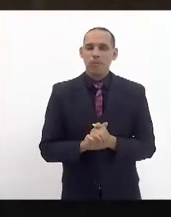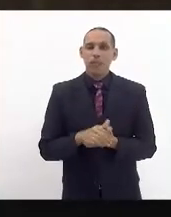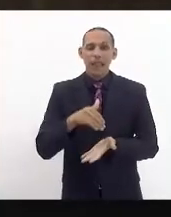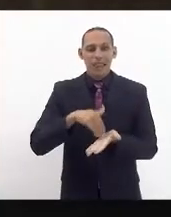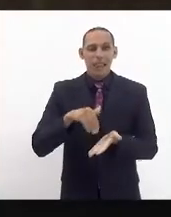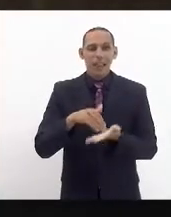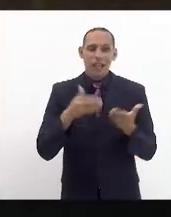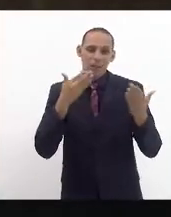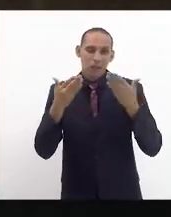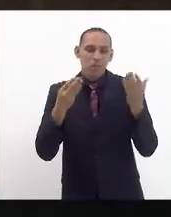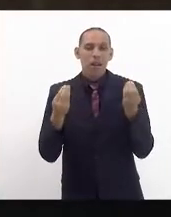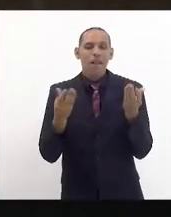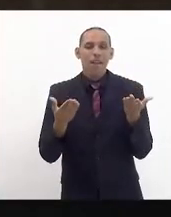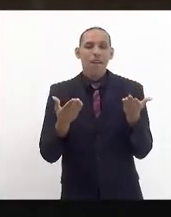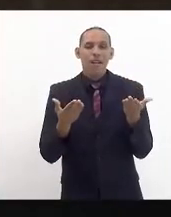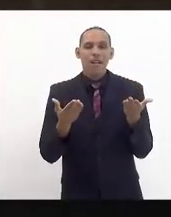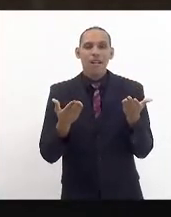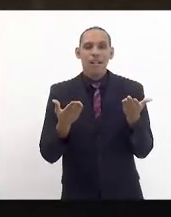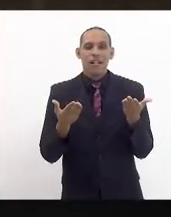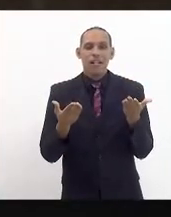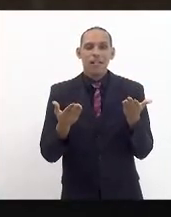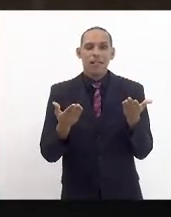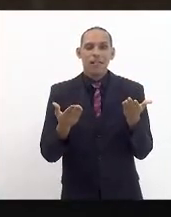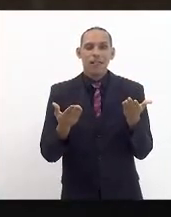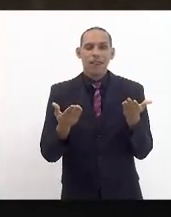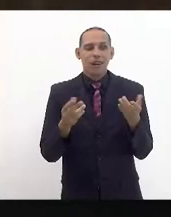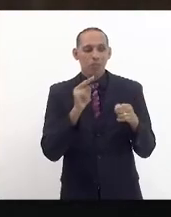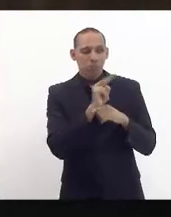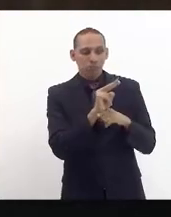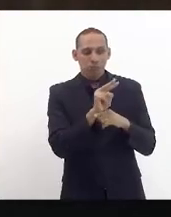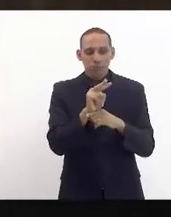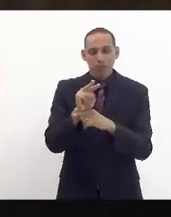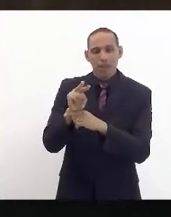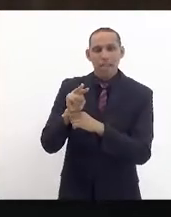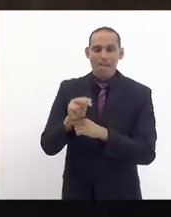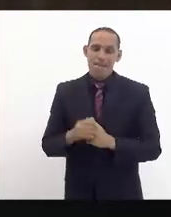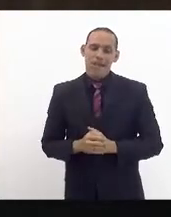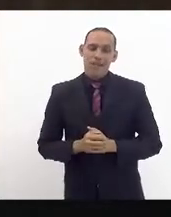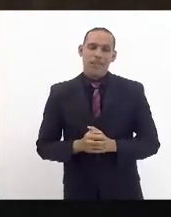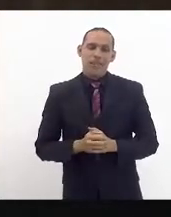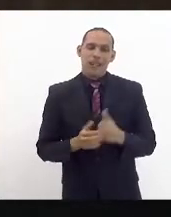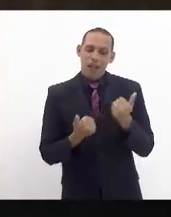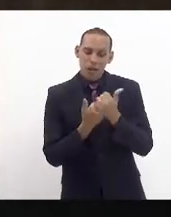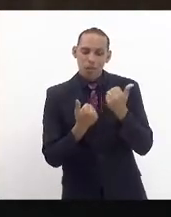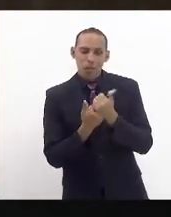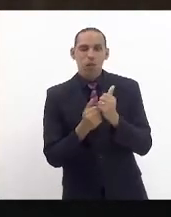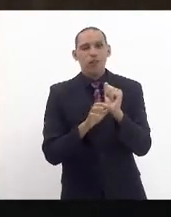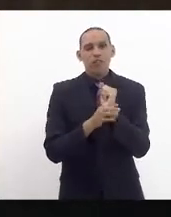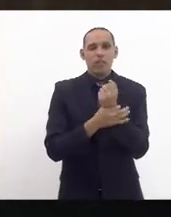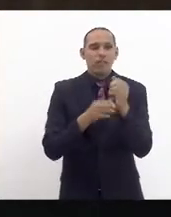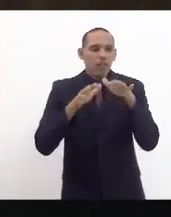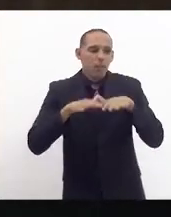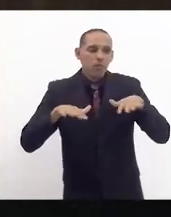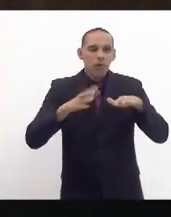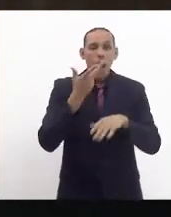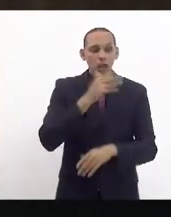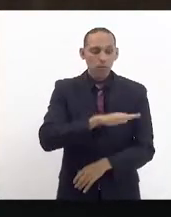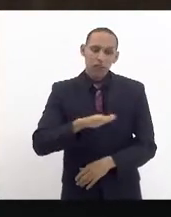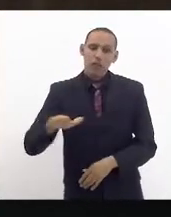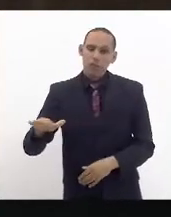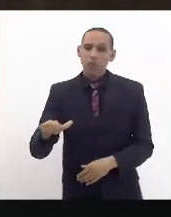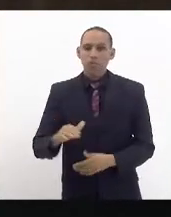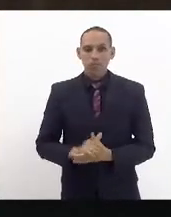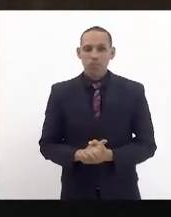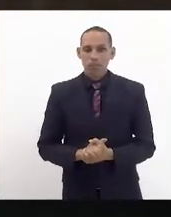Secretaria de Assistência para dar esse monitoramento com relação ao apoio e segurança das nossas crianças.